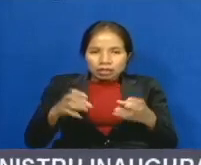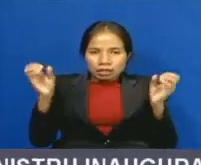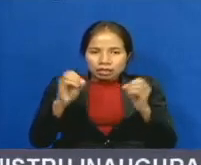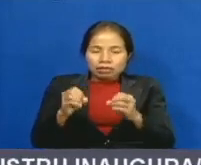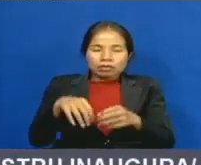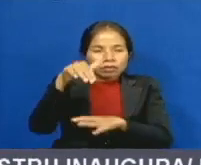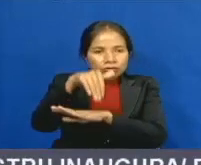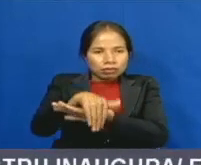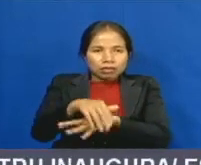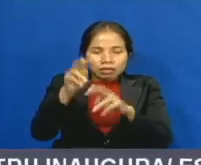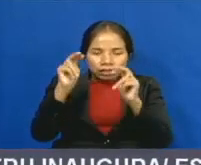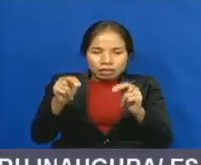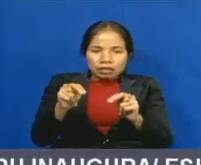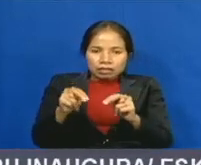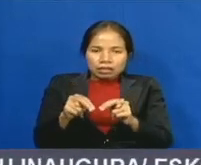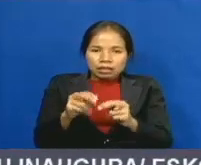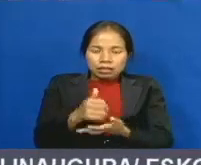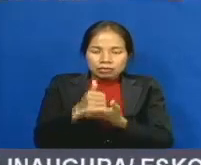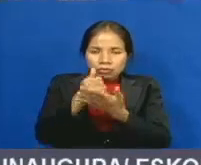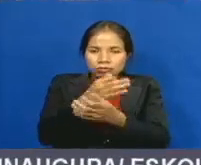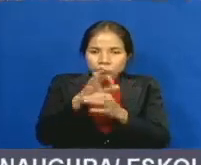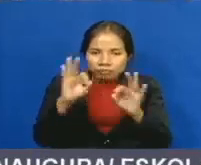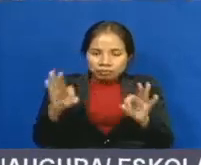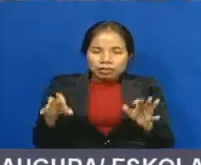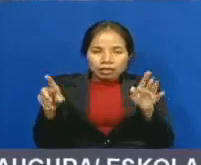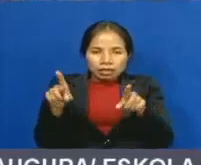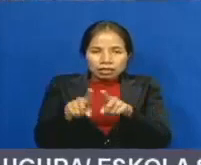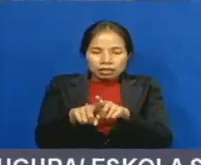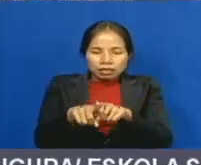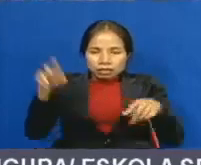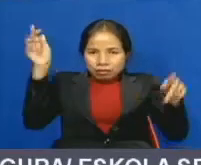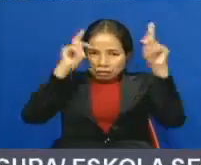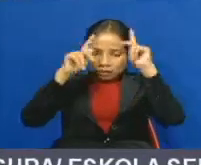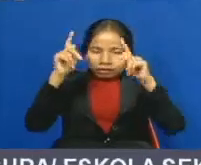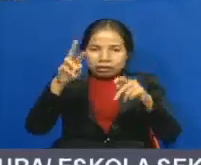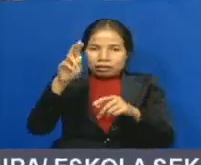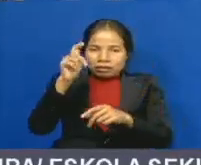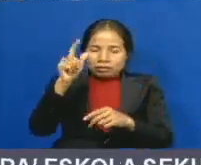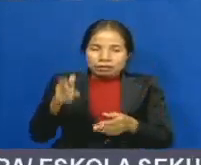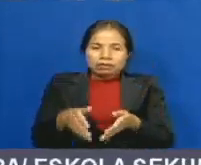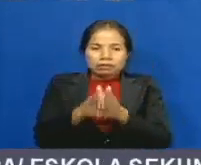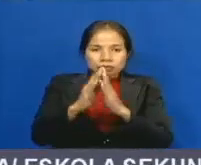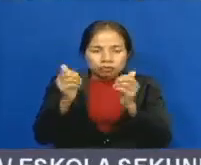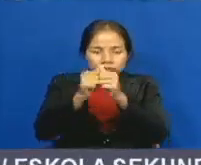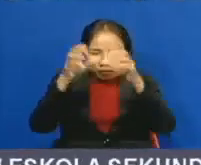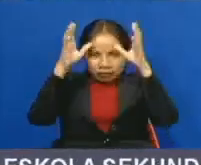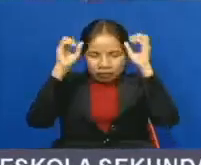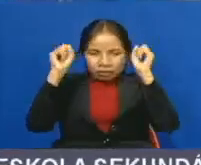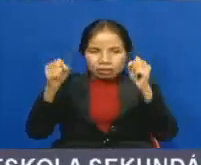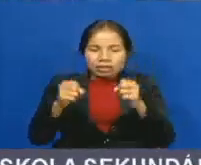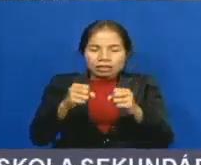tu tocar, a mim tem que atender todo o outro. Relaciona o assunto, né? RTTL confirma o presidente da